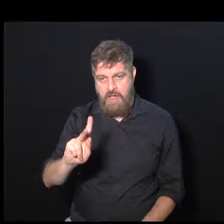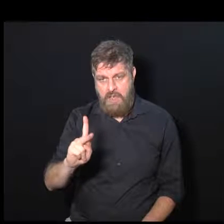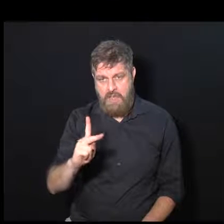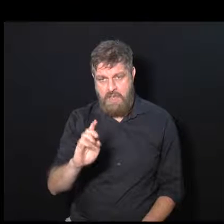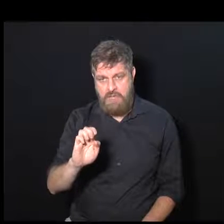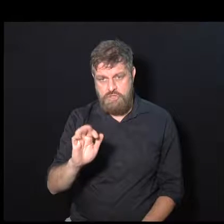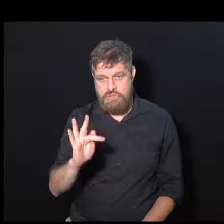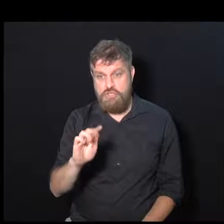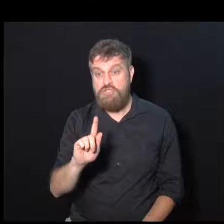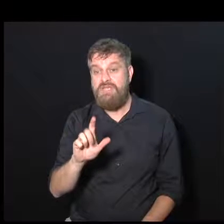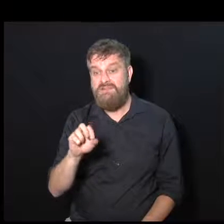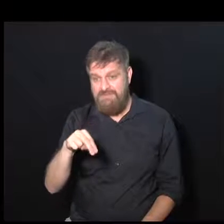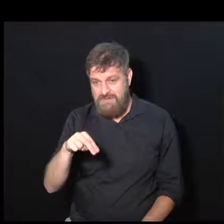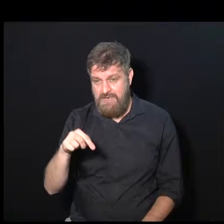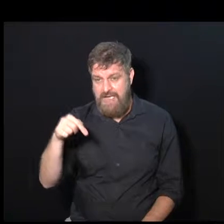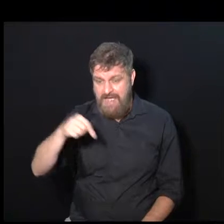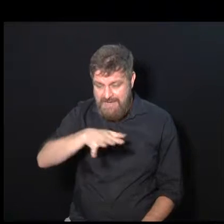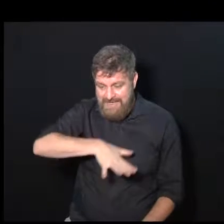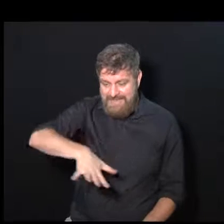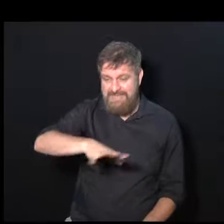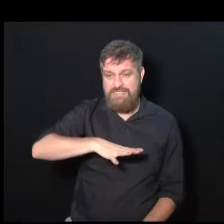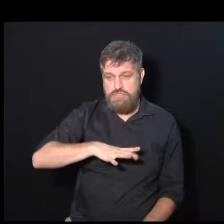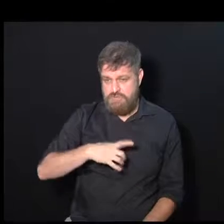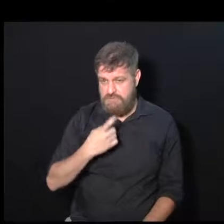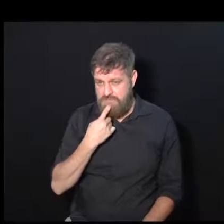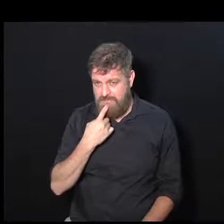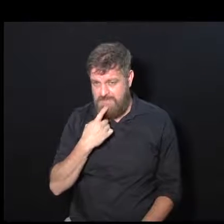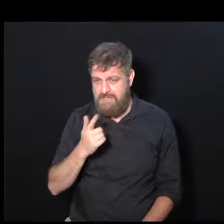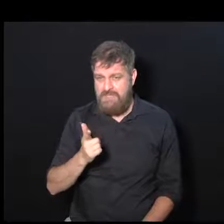um acesso aqui, ainda mais na nossa região, que foi feito